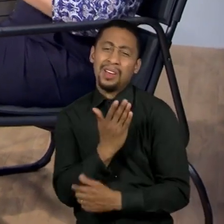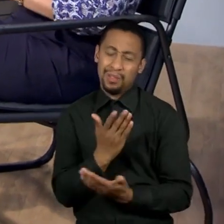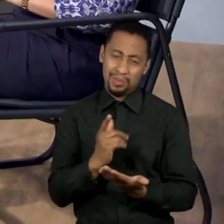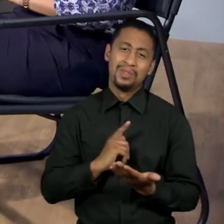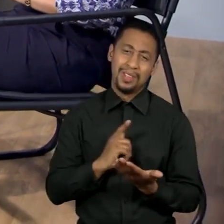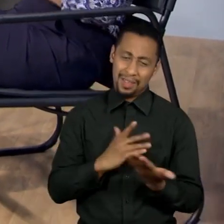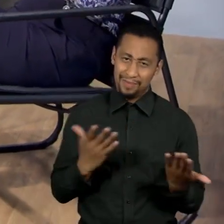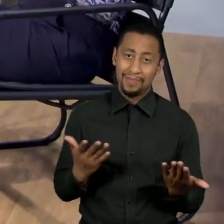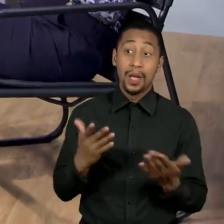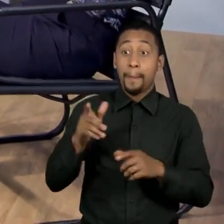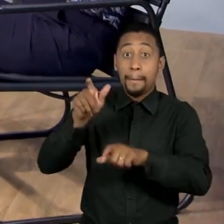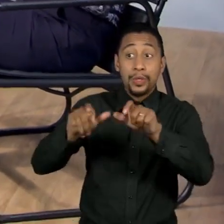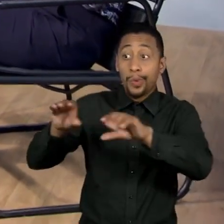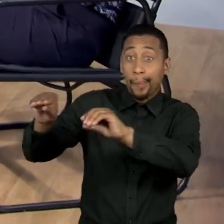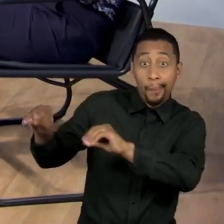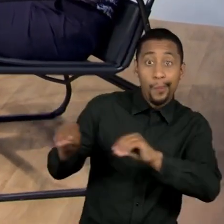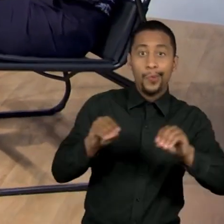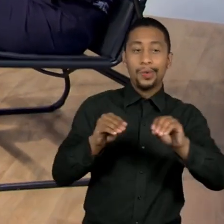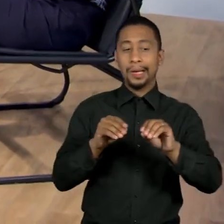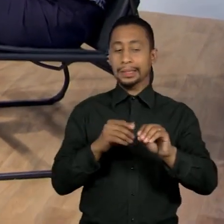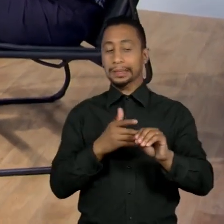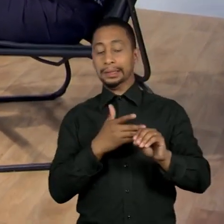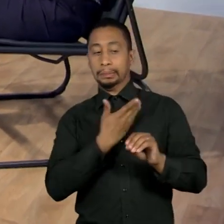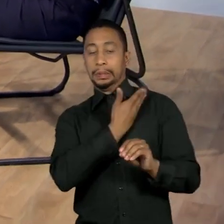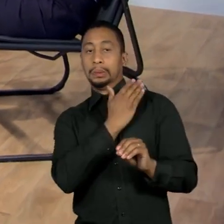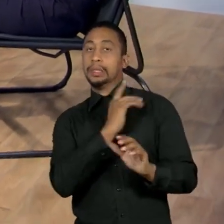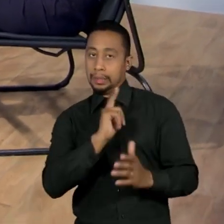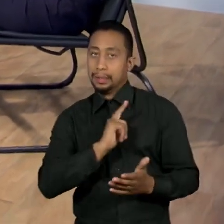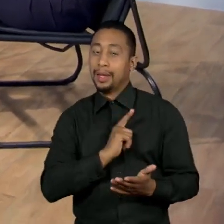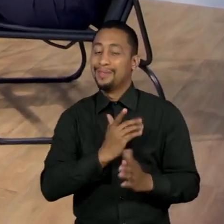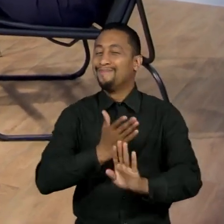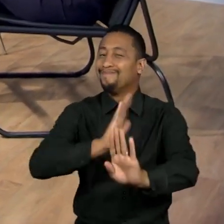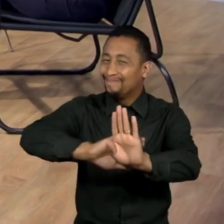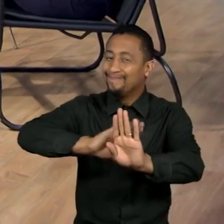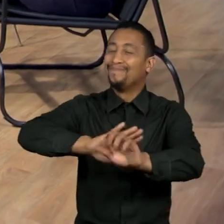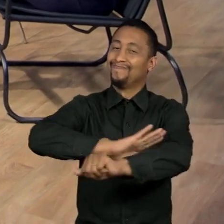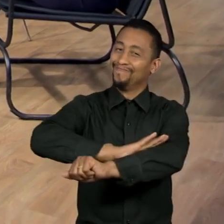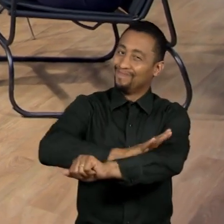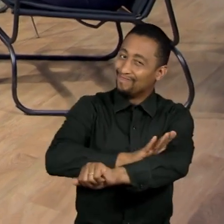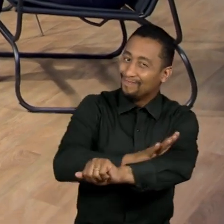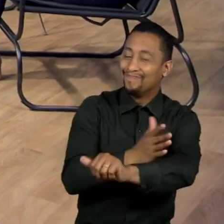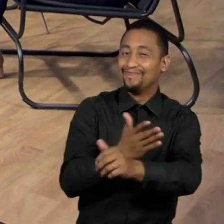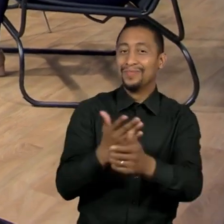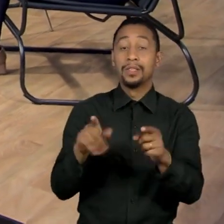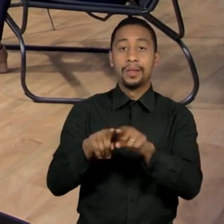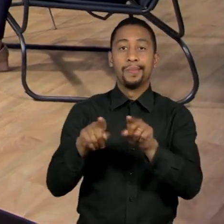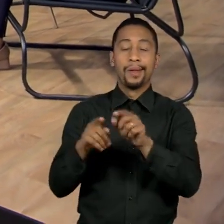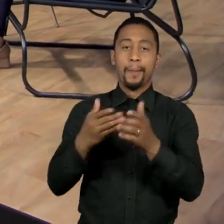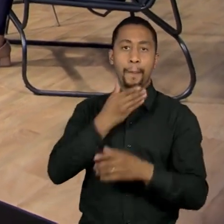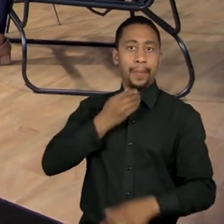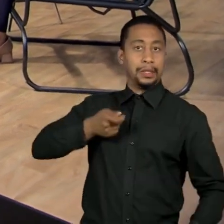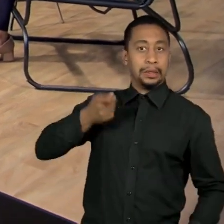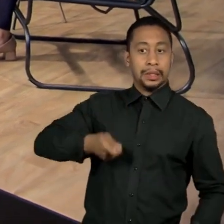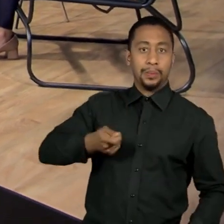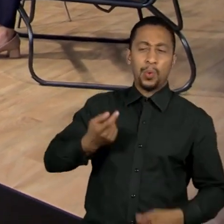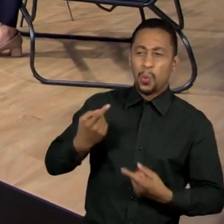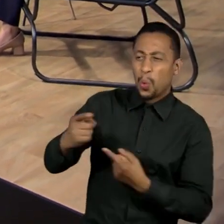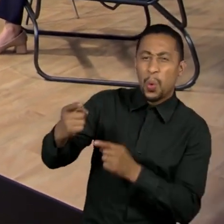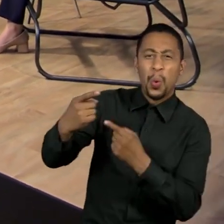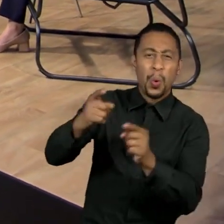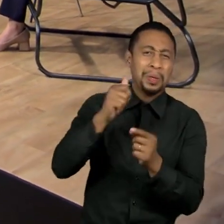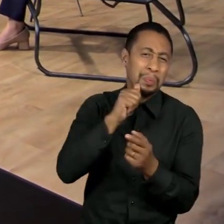precisamos avançar, existe algum ponto que erramos ainda e que acaba reforçando o preconceito também, professora? E eu penso que